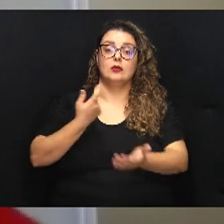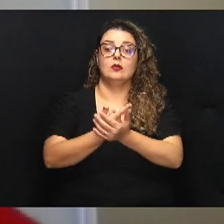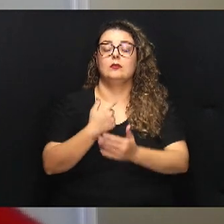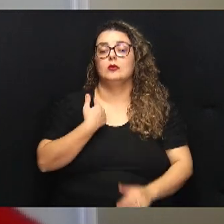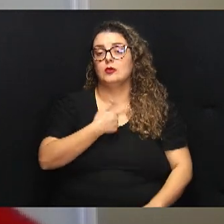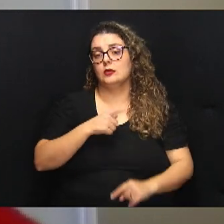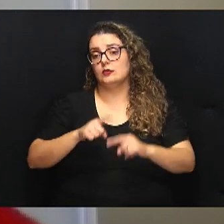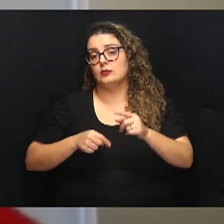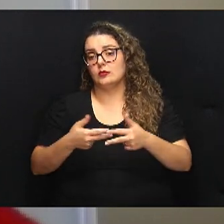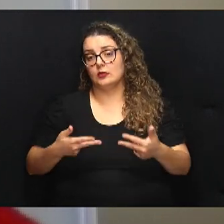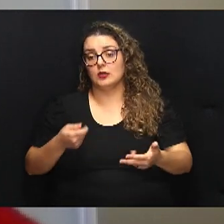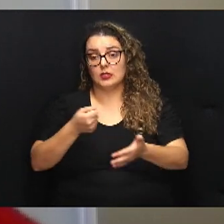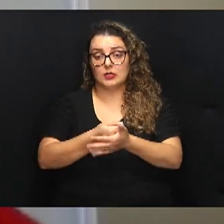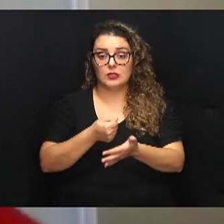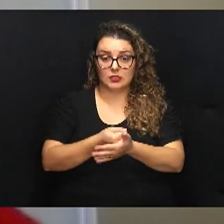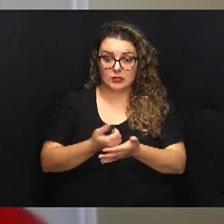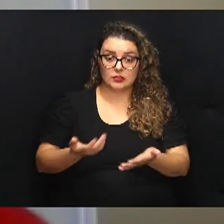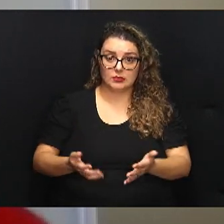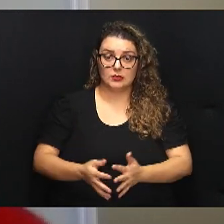produtos, exigem,